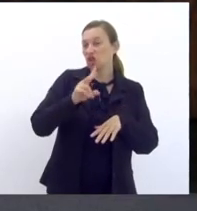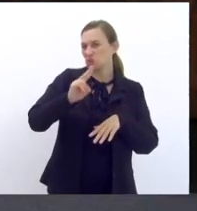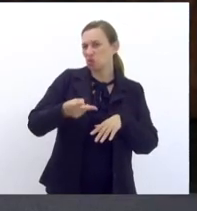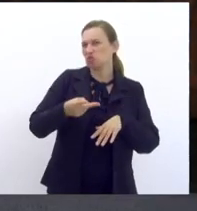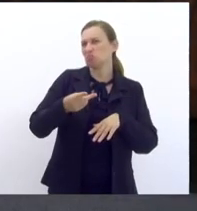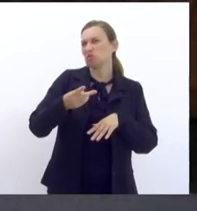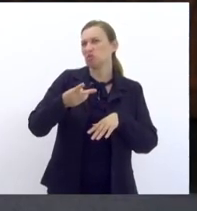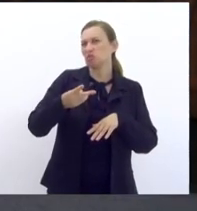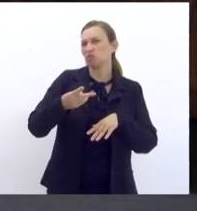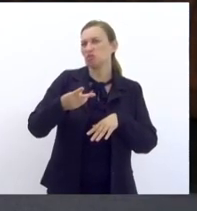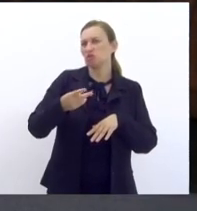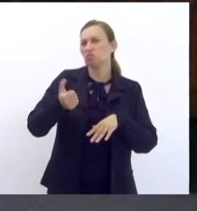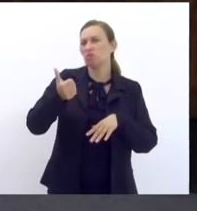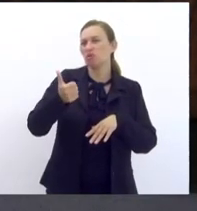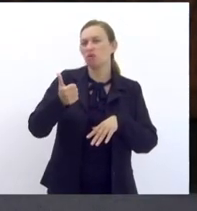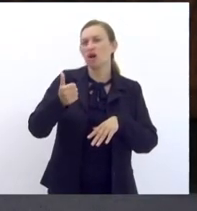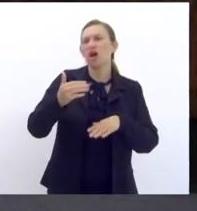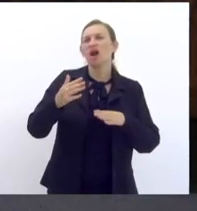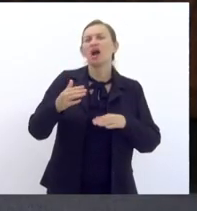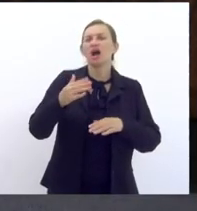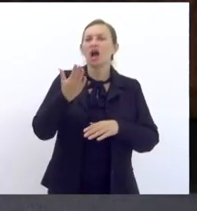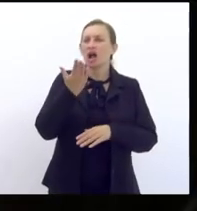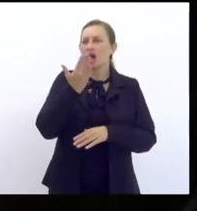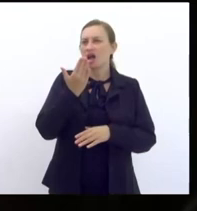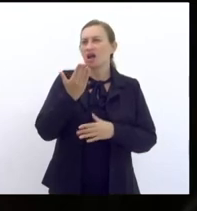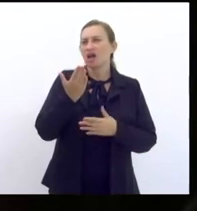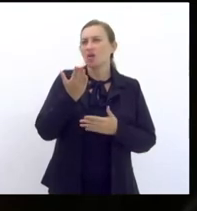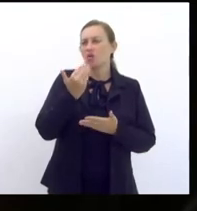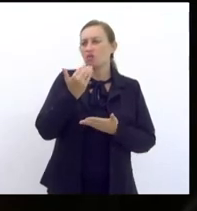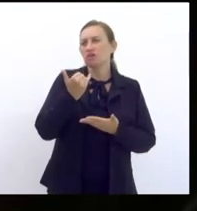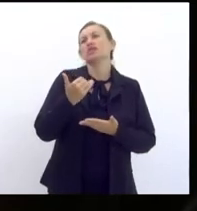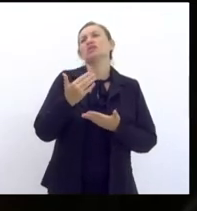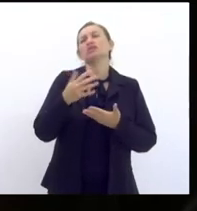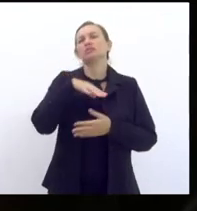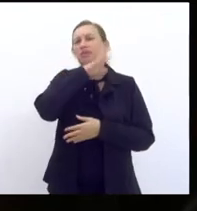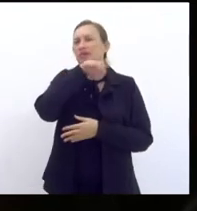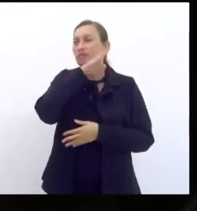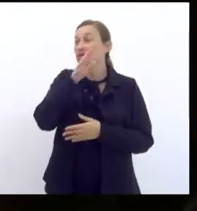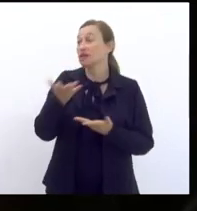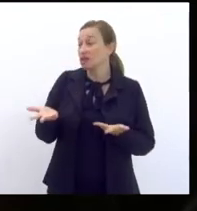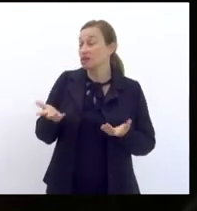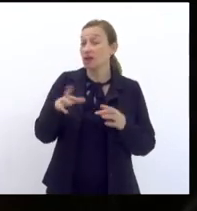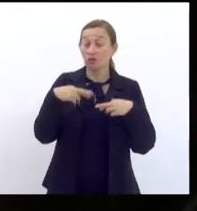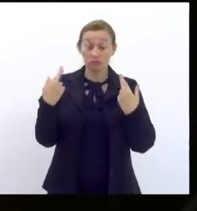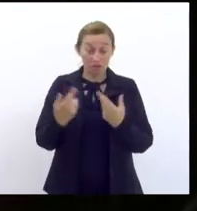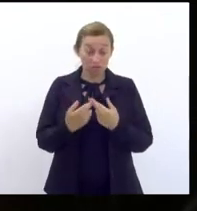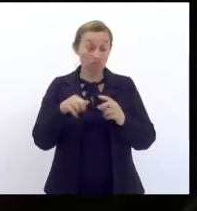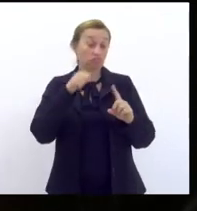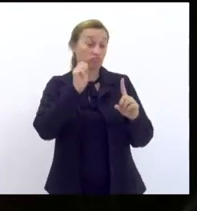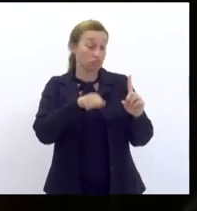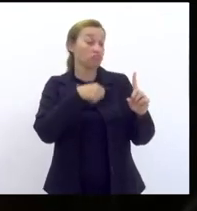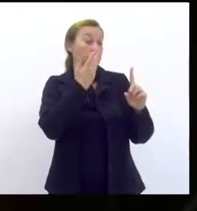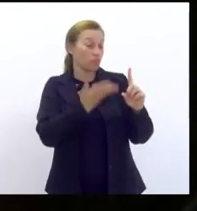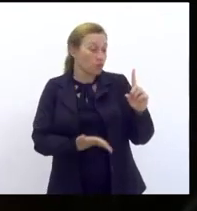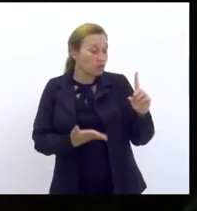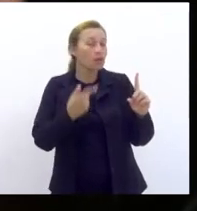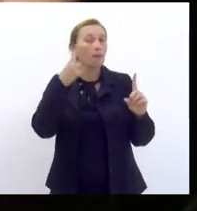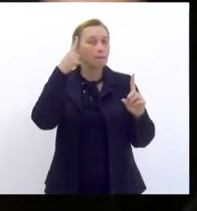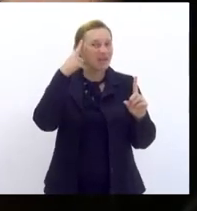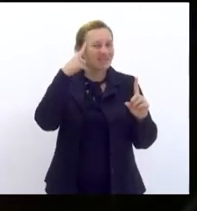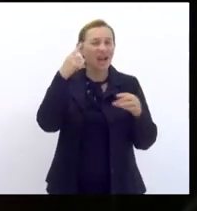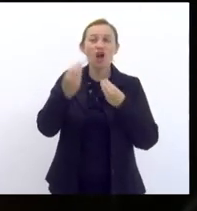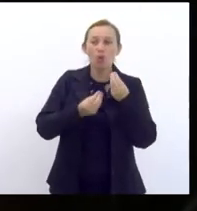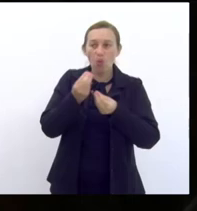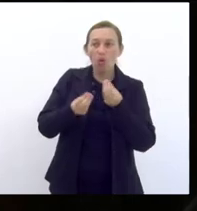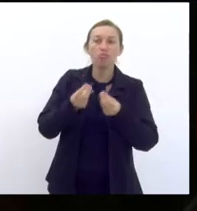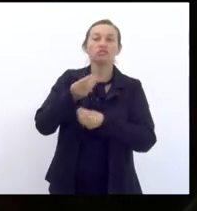2.000 e poucos animais lá dentro é preciso e essa solenidade essa reunião importante para a gente refletir como